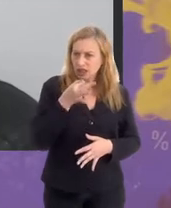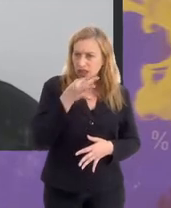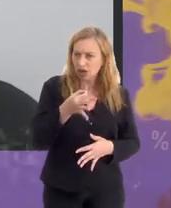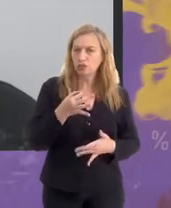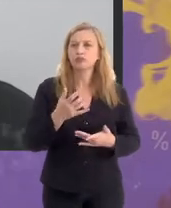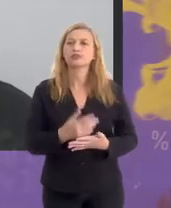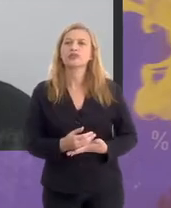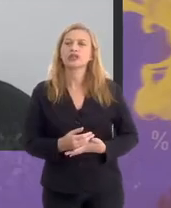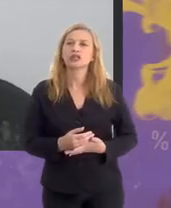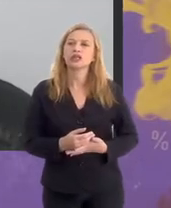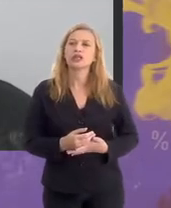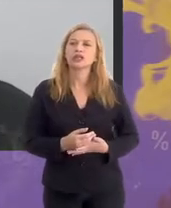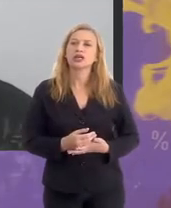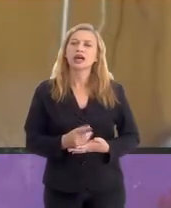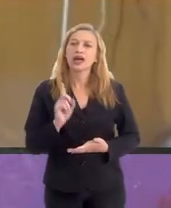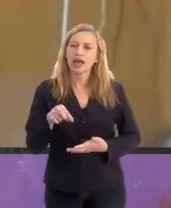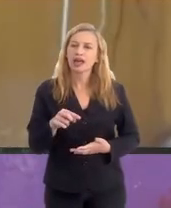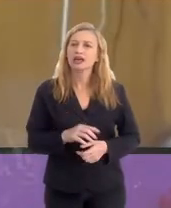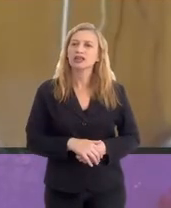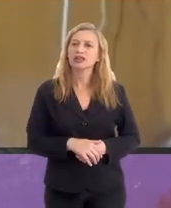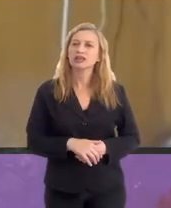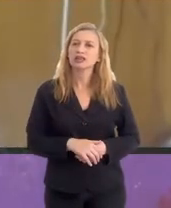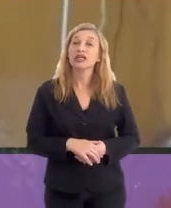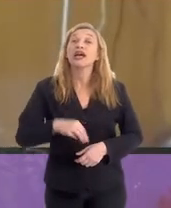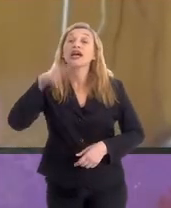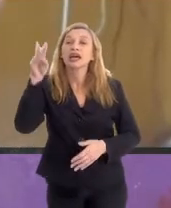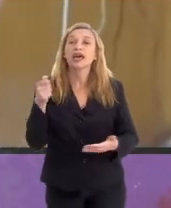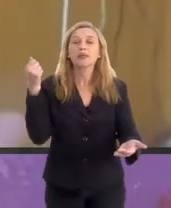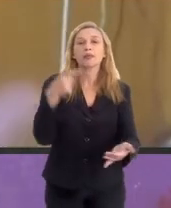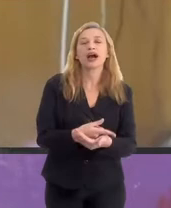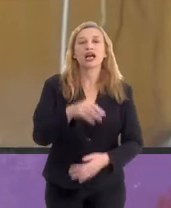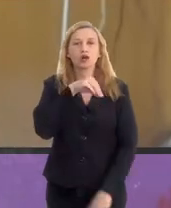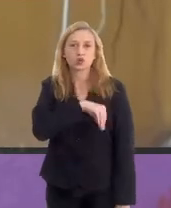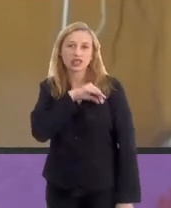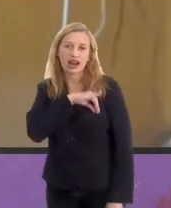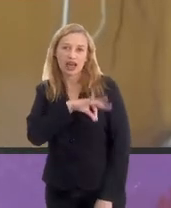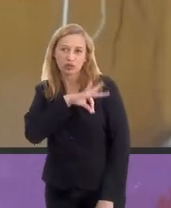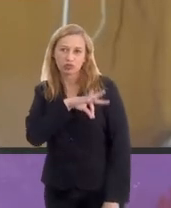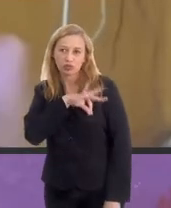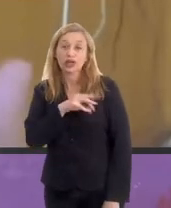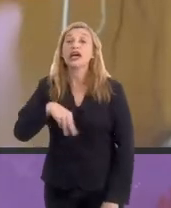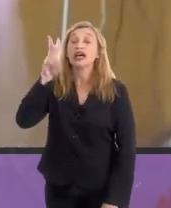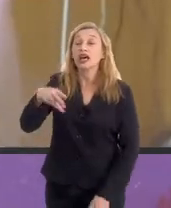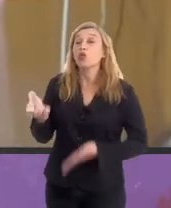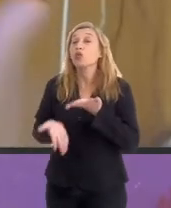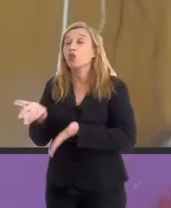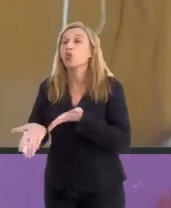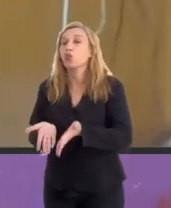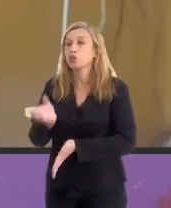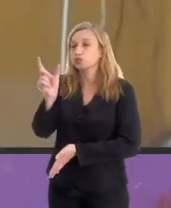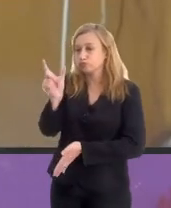Estado democrático de direito todos opiniões elas são válidas a minha lógica sempre aqui quem paga o salário quem